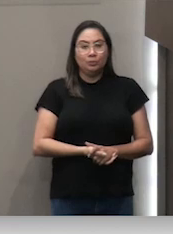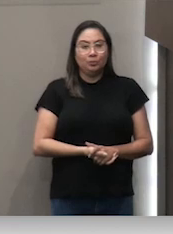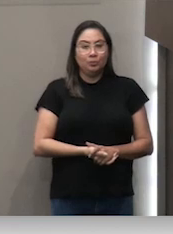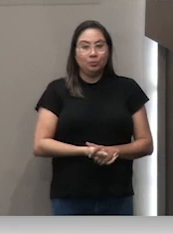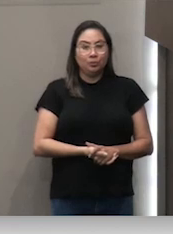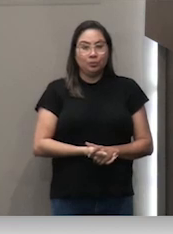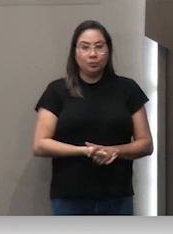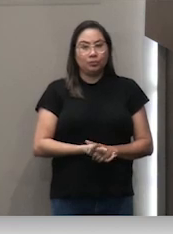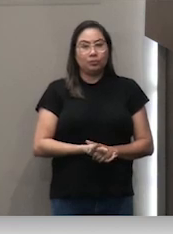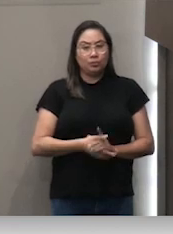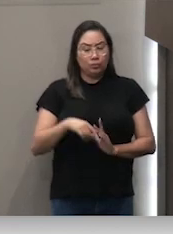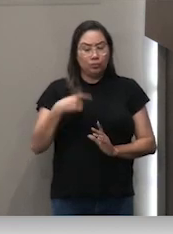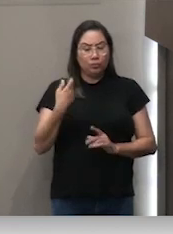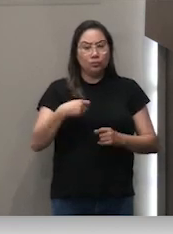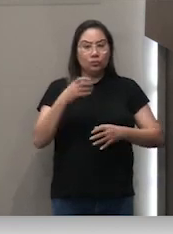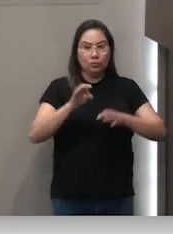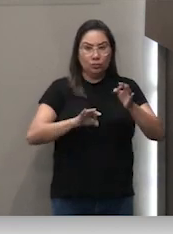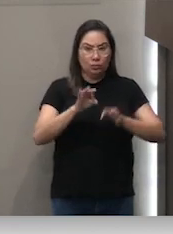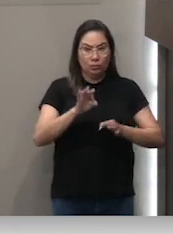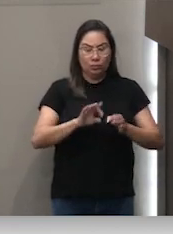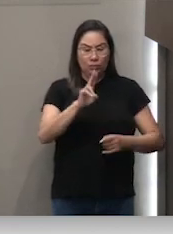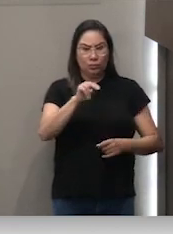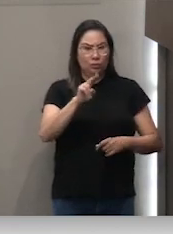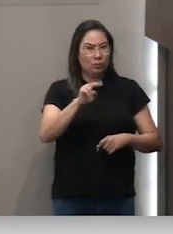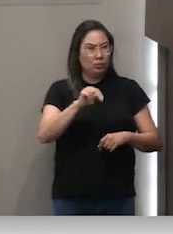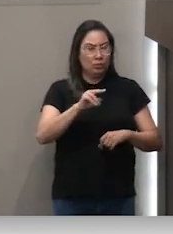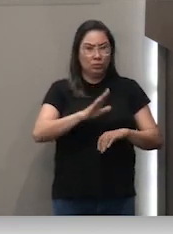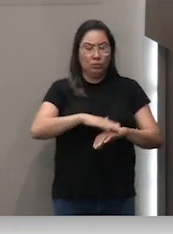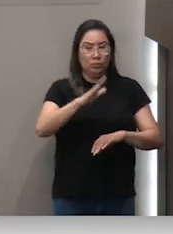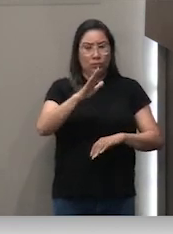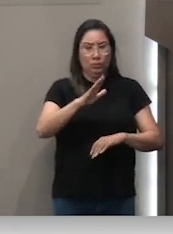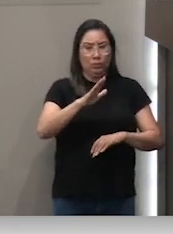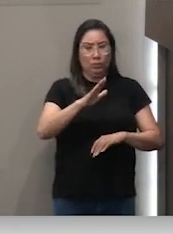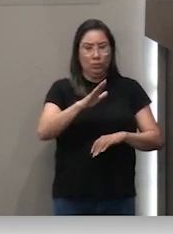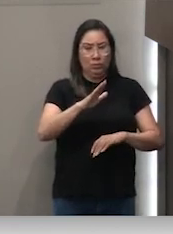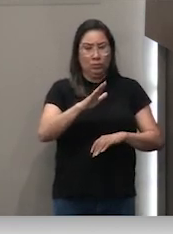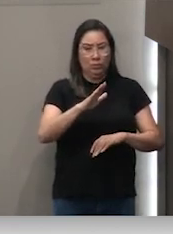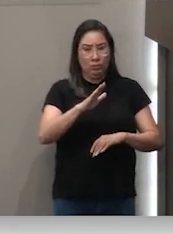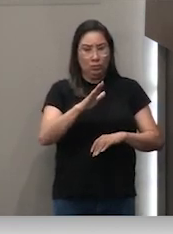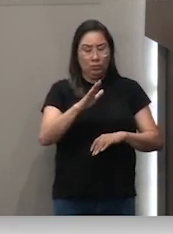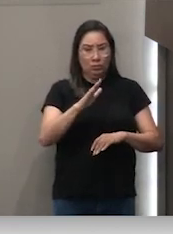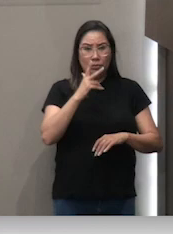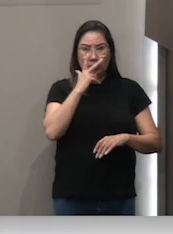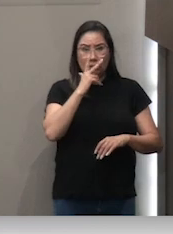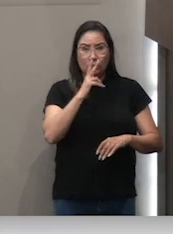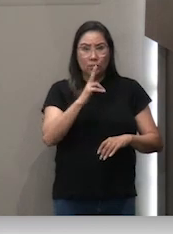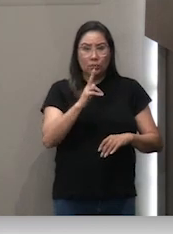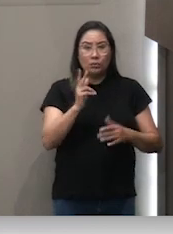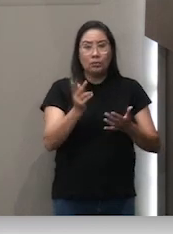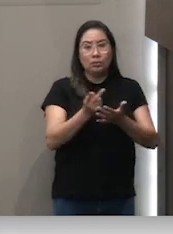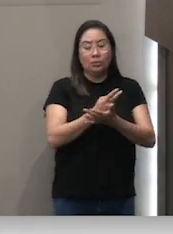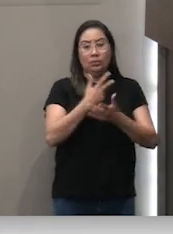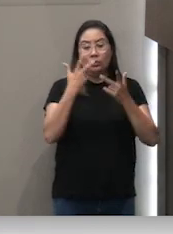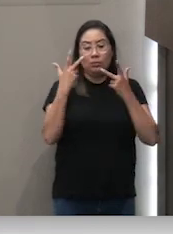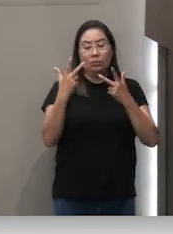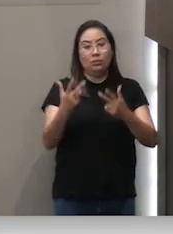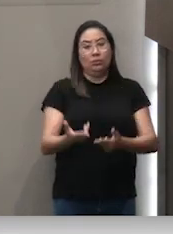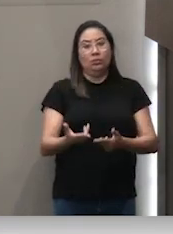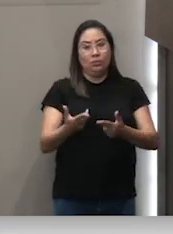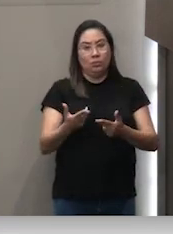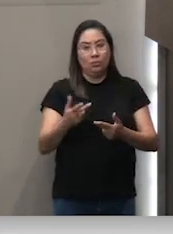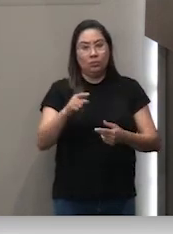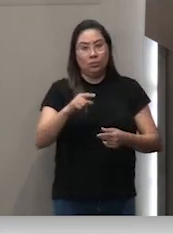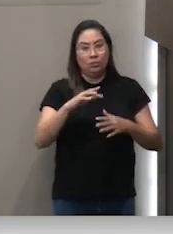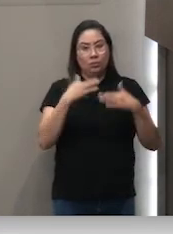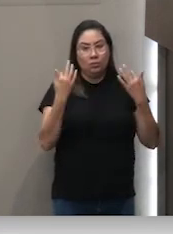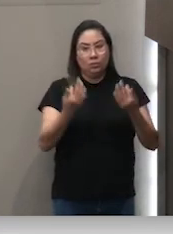Então, que justiça seja feita para que nunca mais, nem ameaço do que aconteceu com